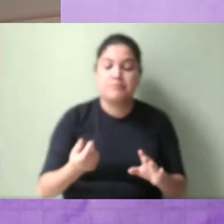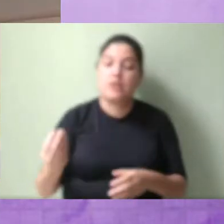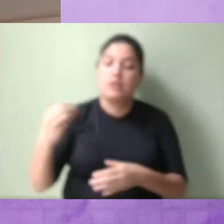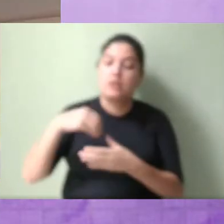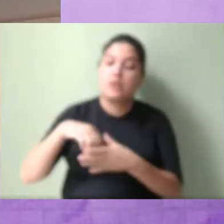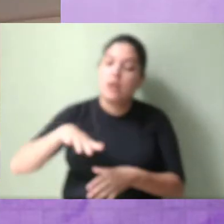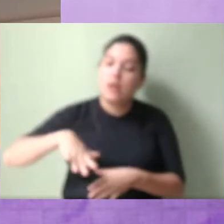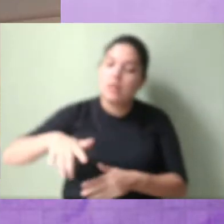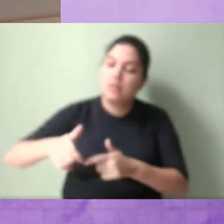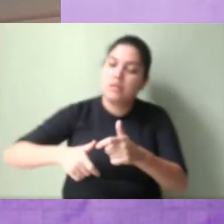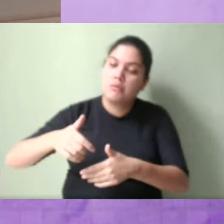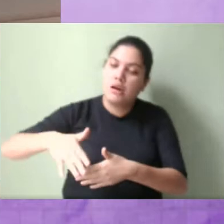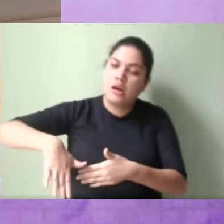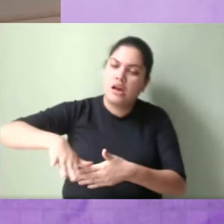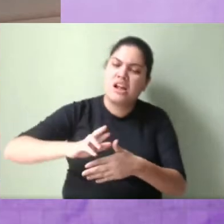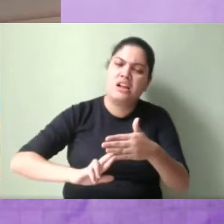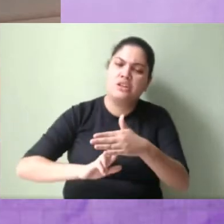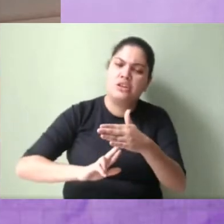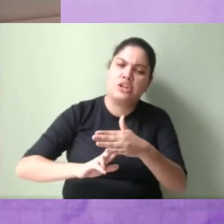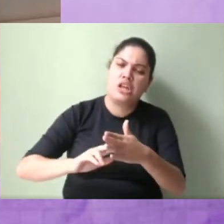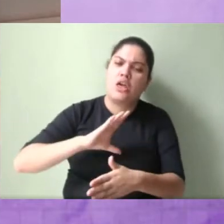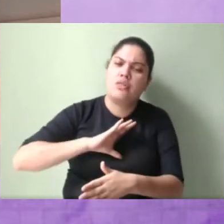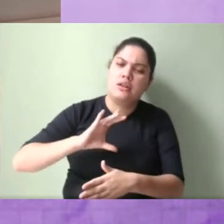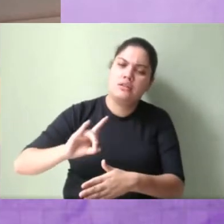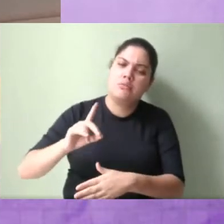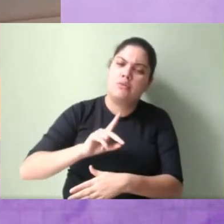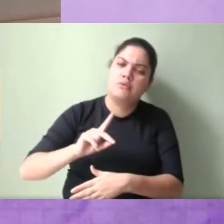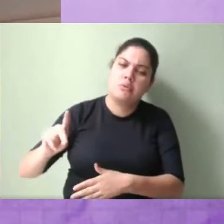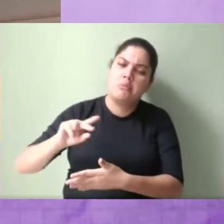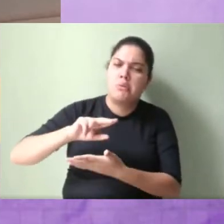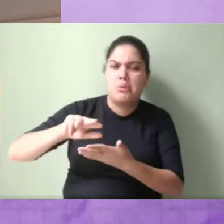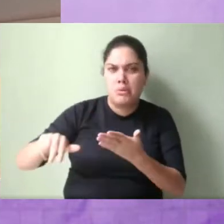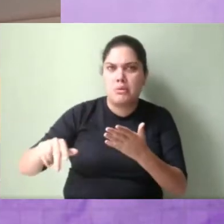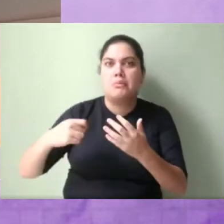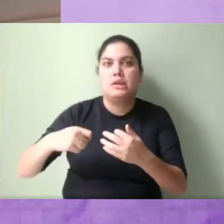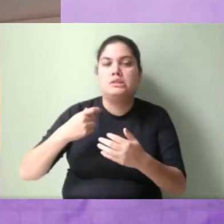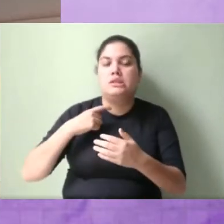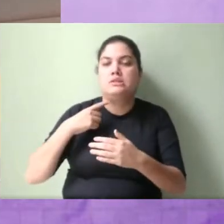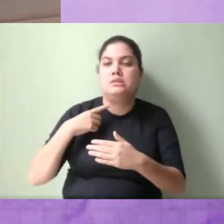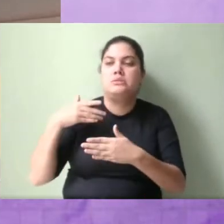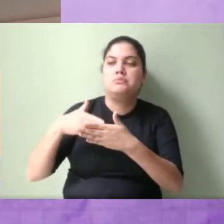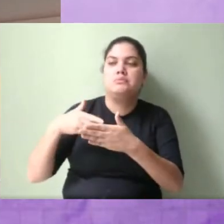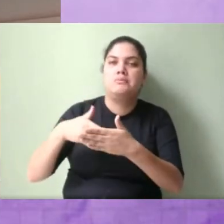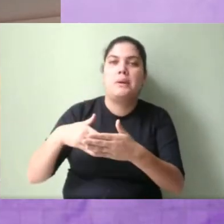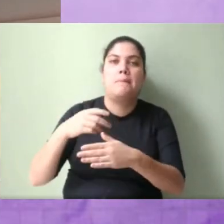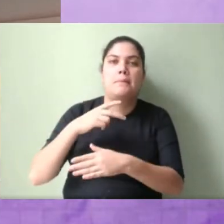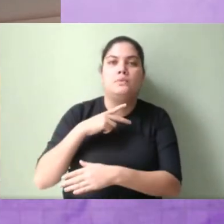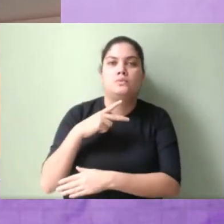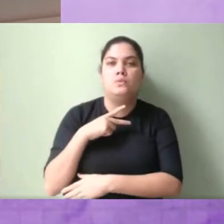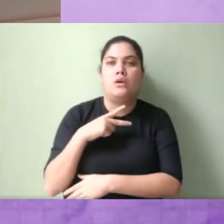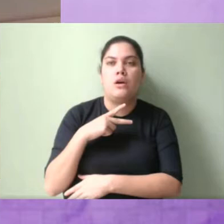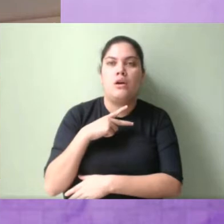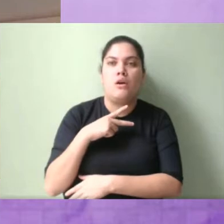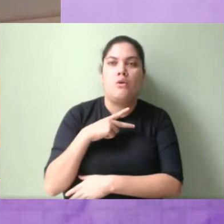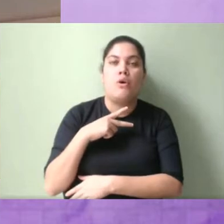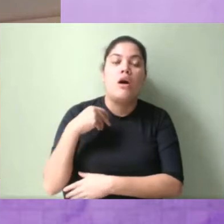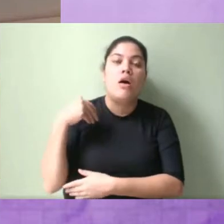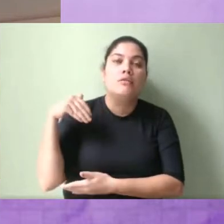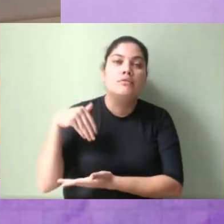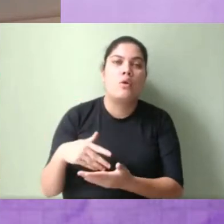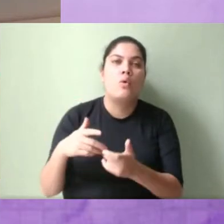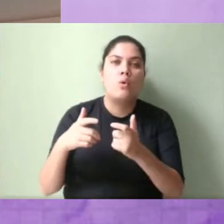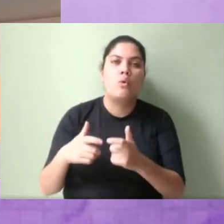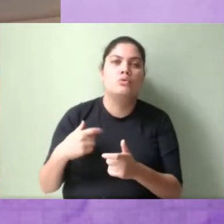ter os exemplos. Então, definir primeiro o que é isso. Dentro das nossas posições individuais,